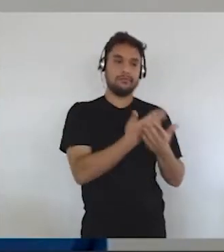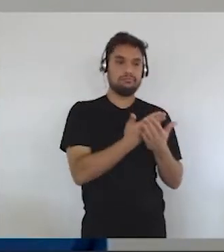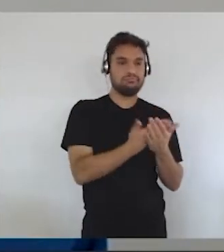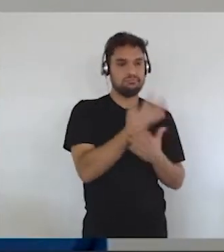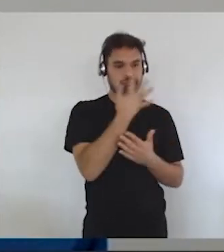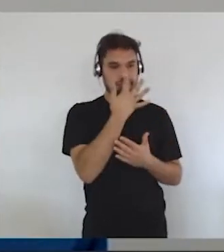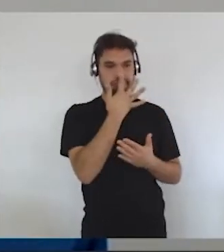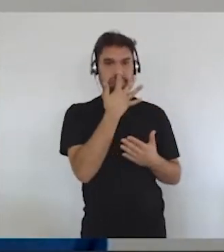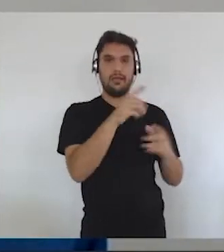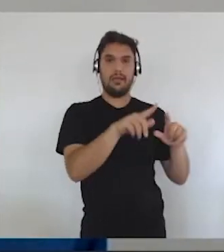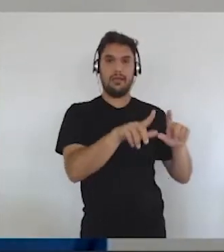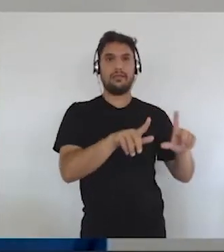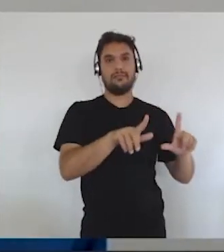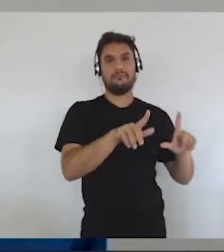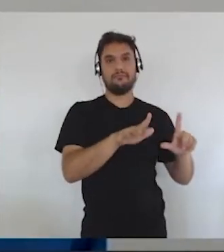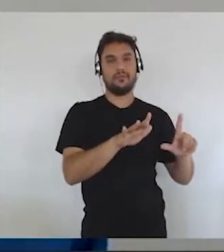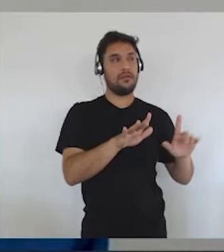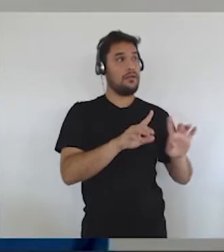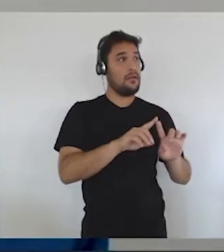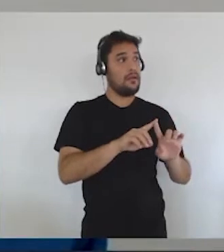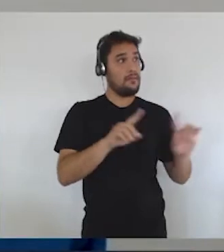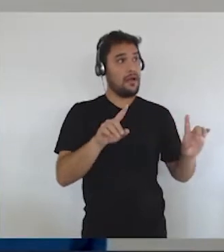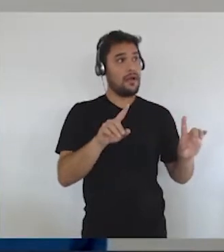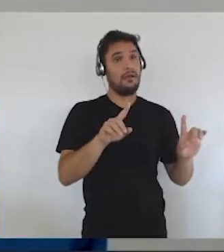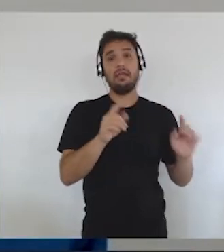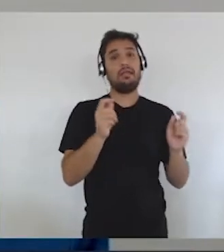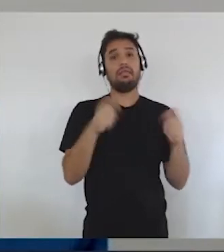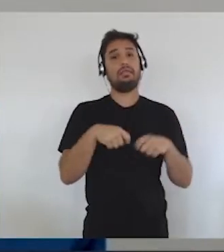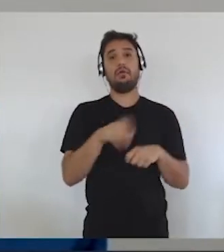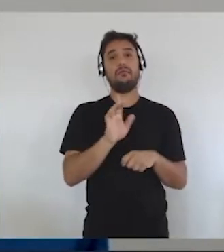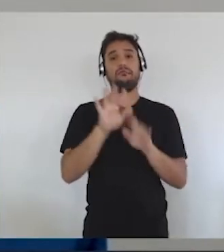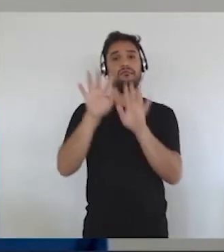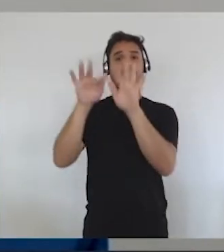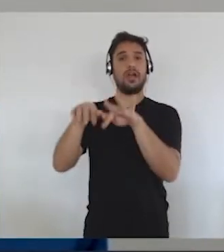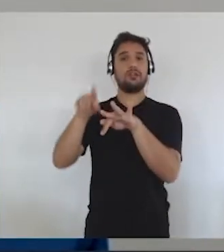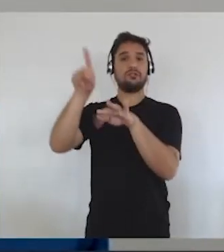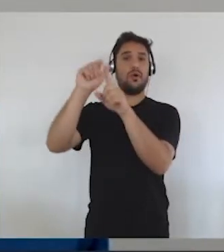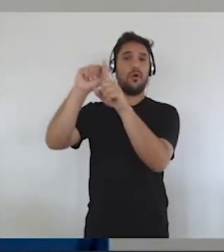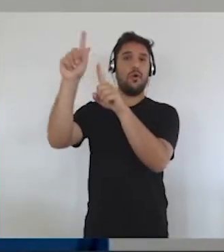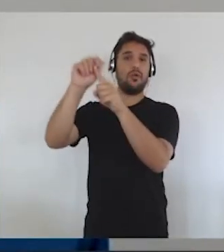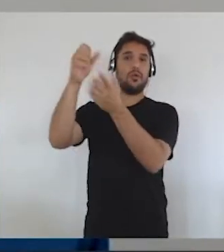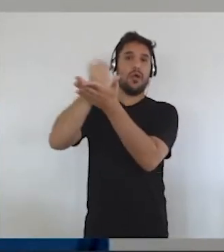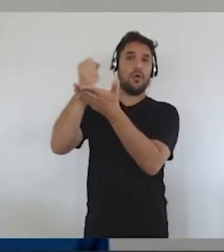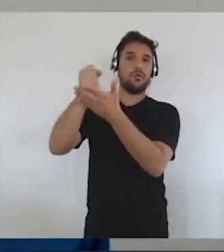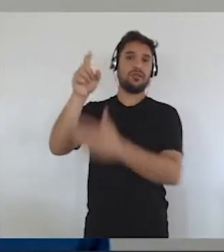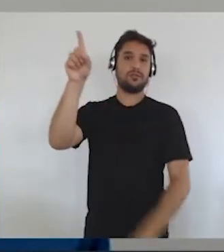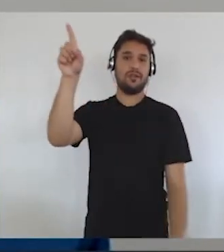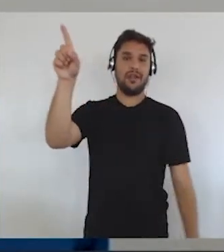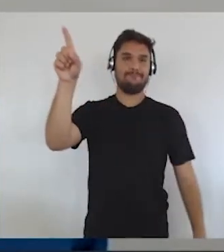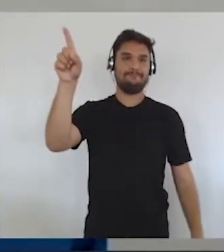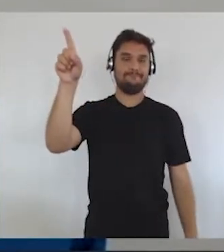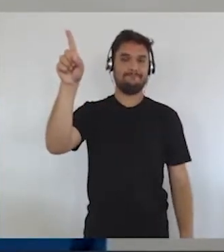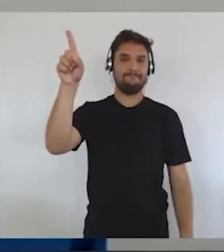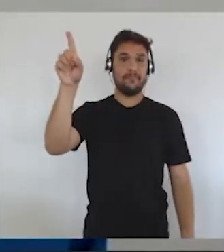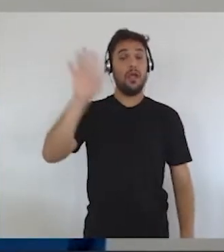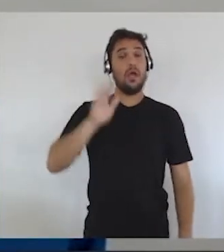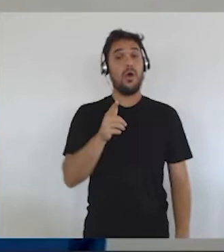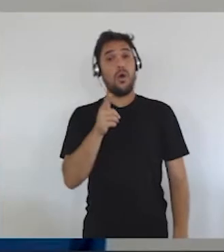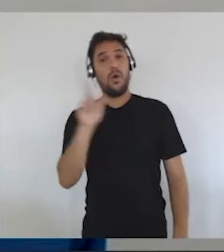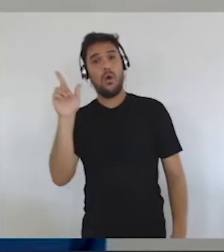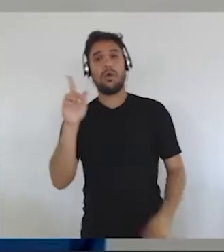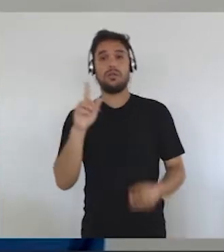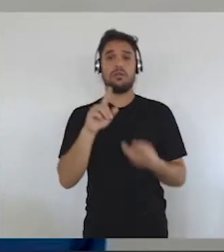as atividades didáticas daqui, e não deram um encerramento devido a esse contrato, né? Outra